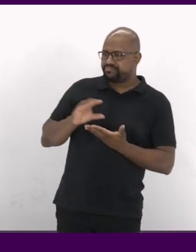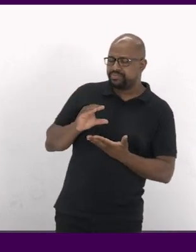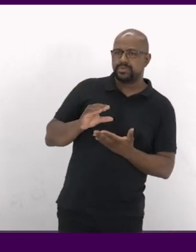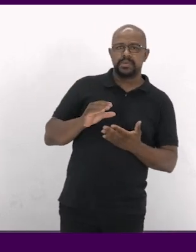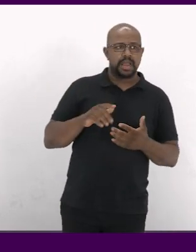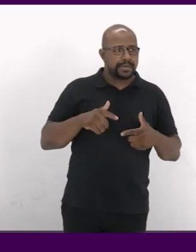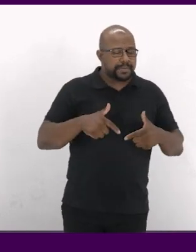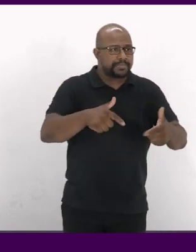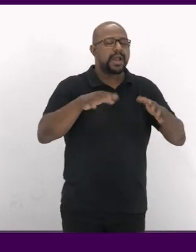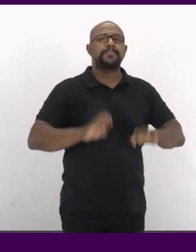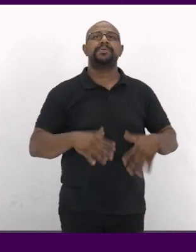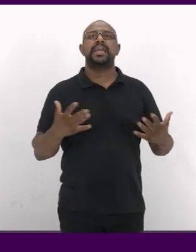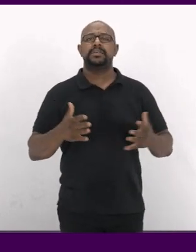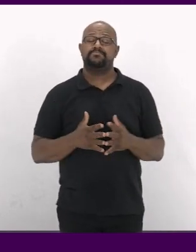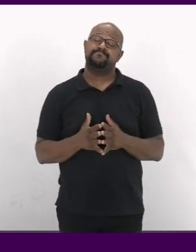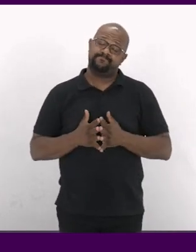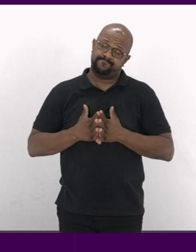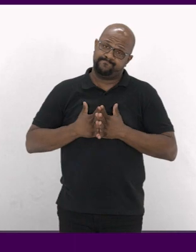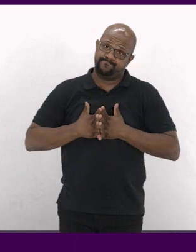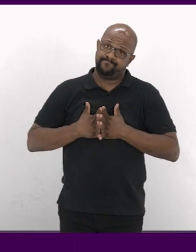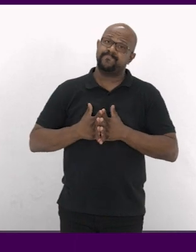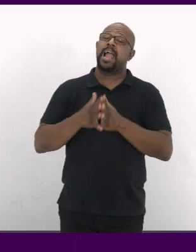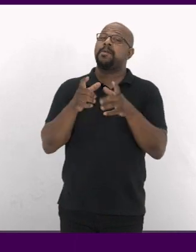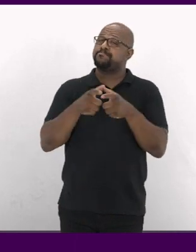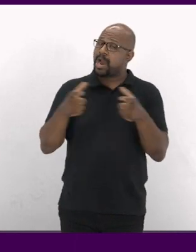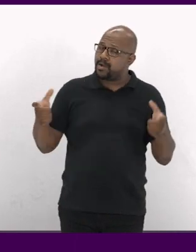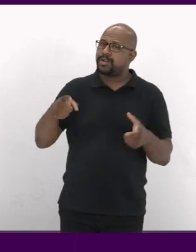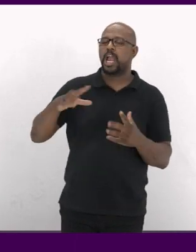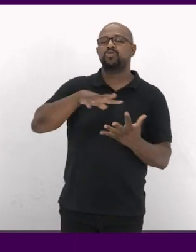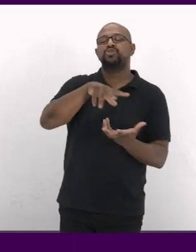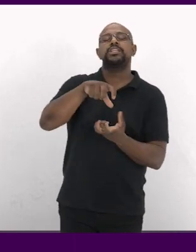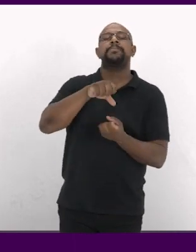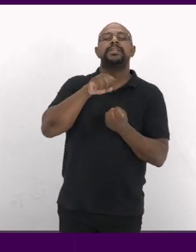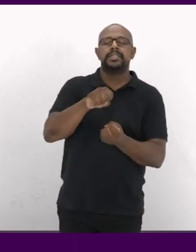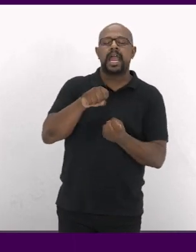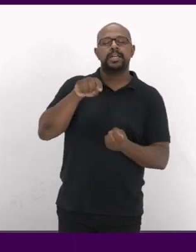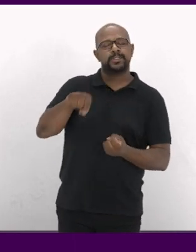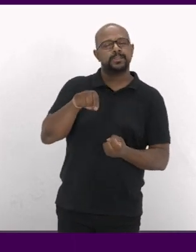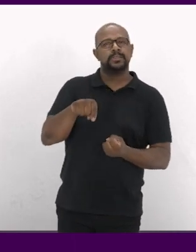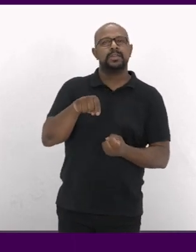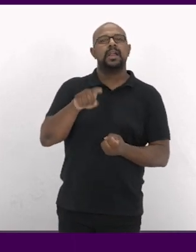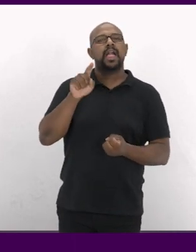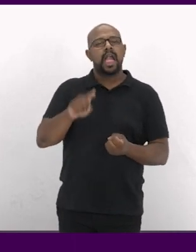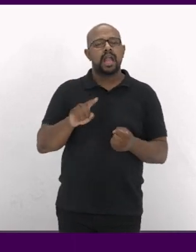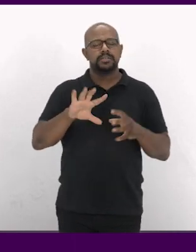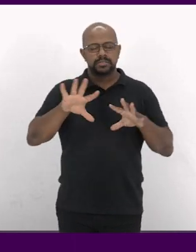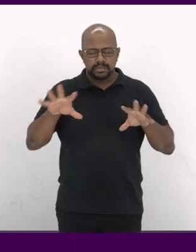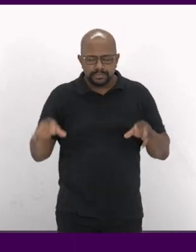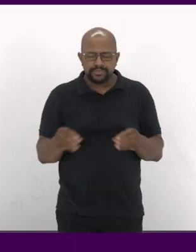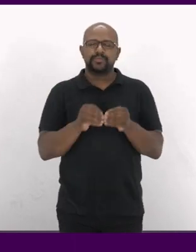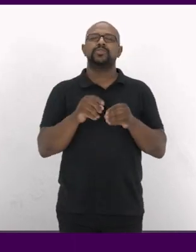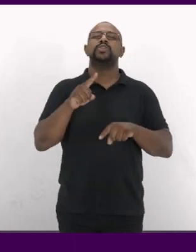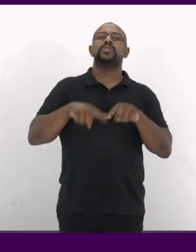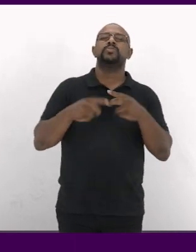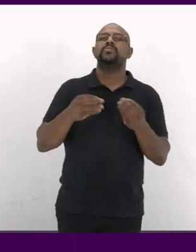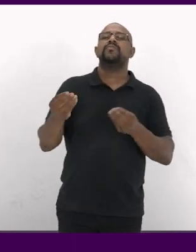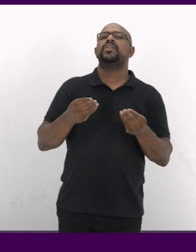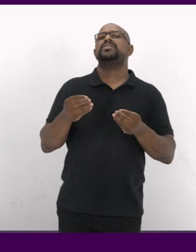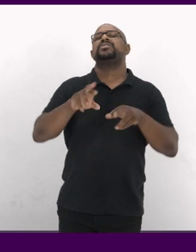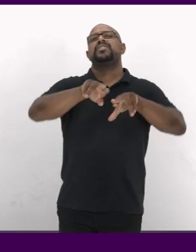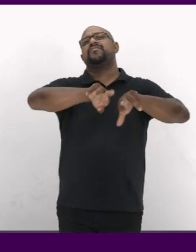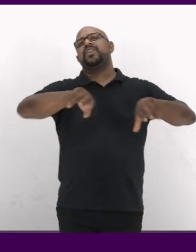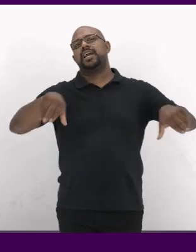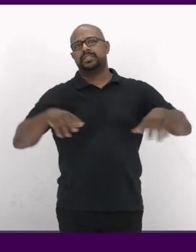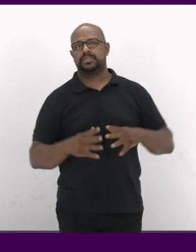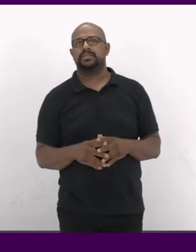para manter um espaço funcionando? Na maioria dos casos, a sustentabilidade do equipamento vem da composição de recursos vindos de